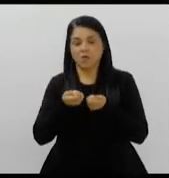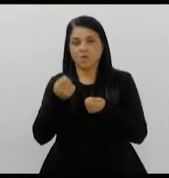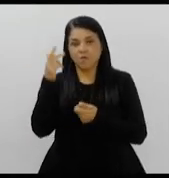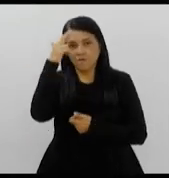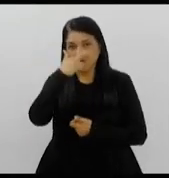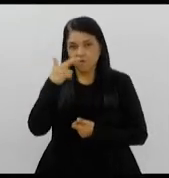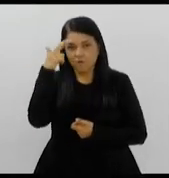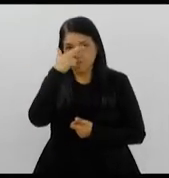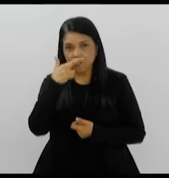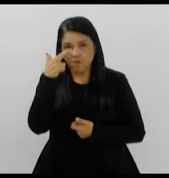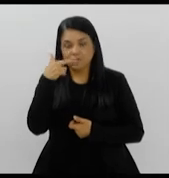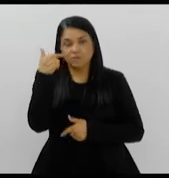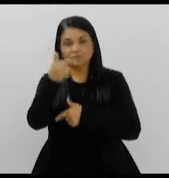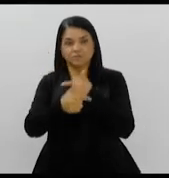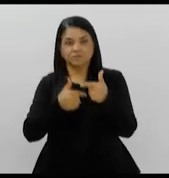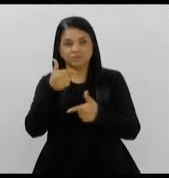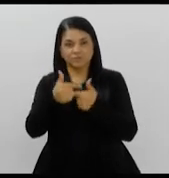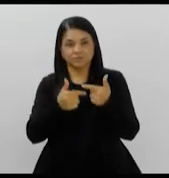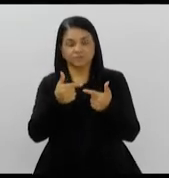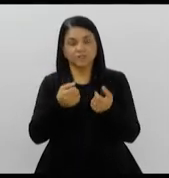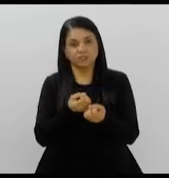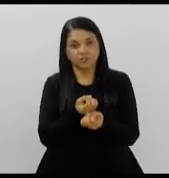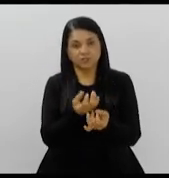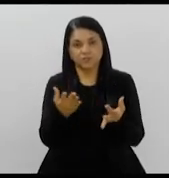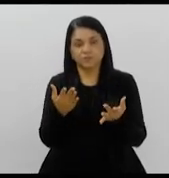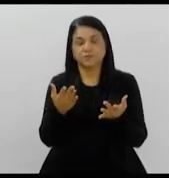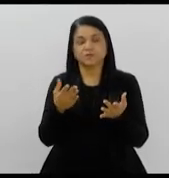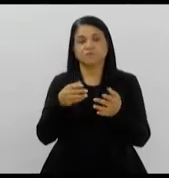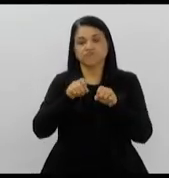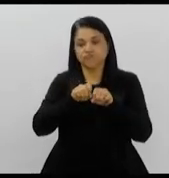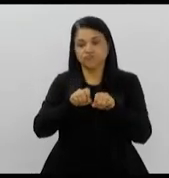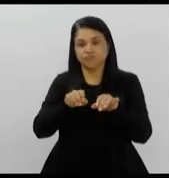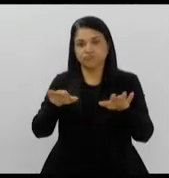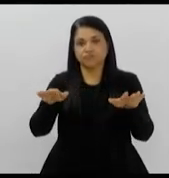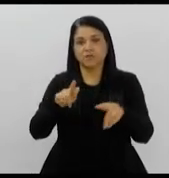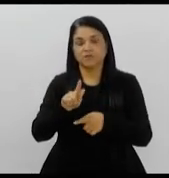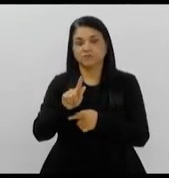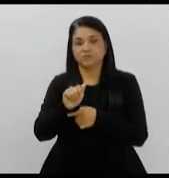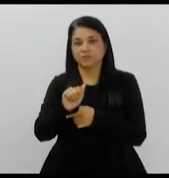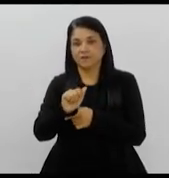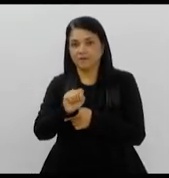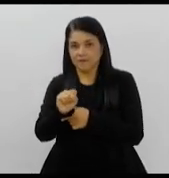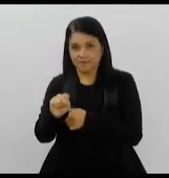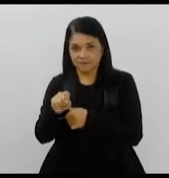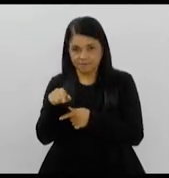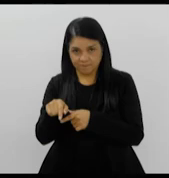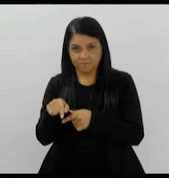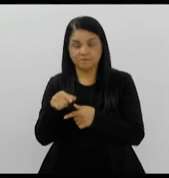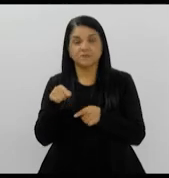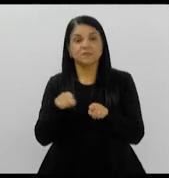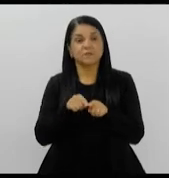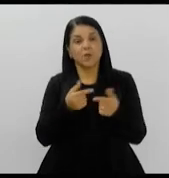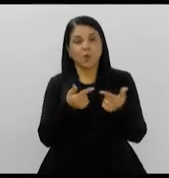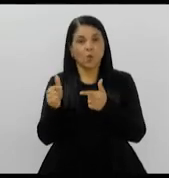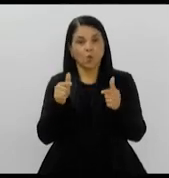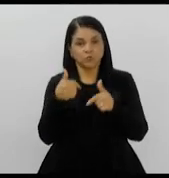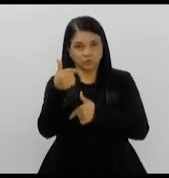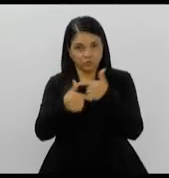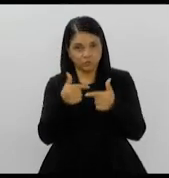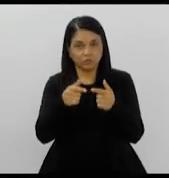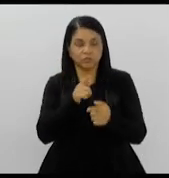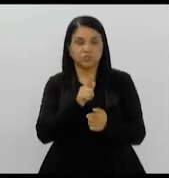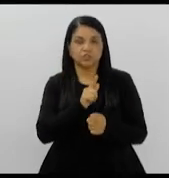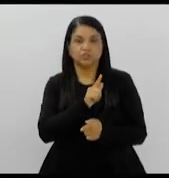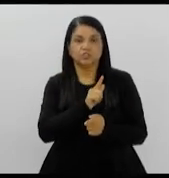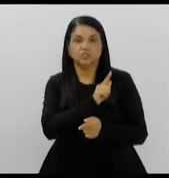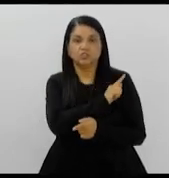fiscalização dos serviços de distribuição de gás canalizado, além de outros serviços, como a gestão de